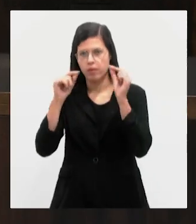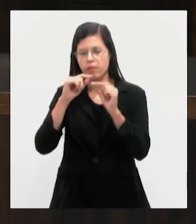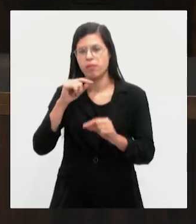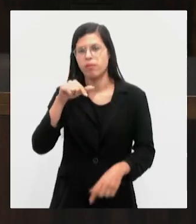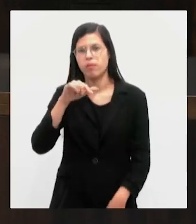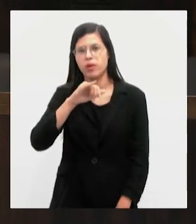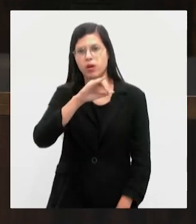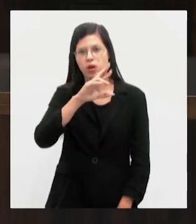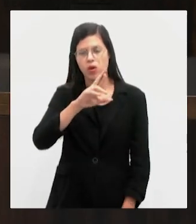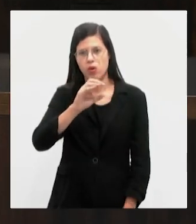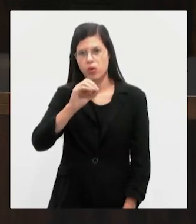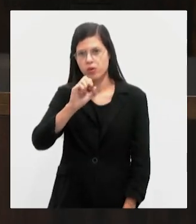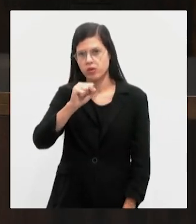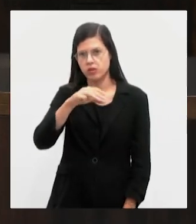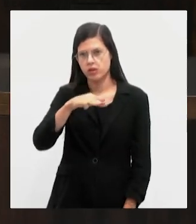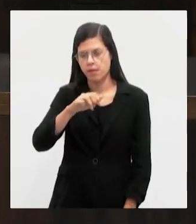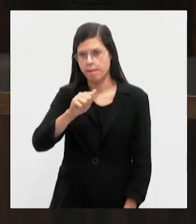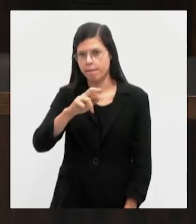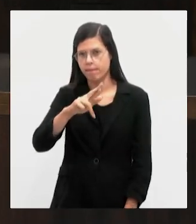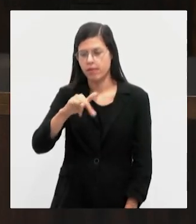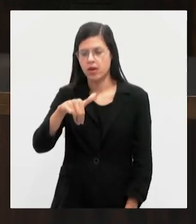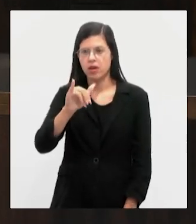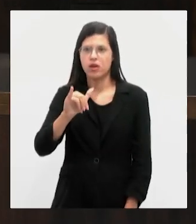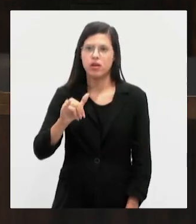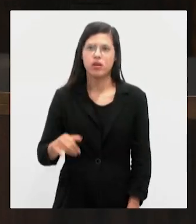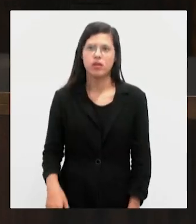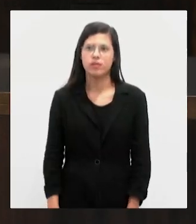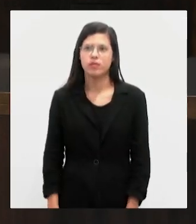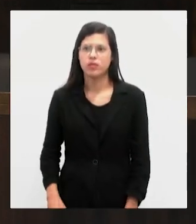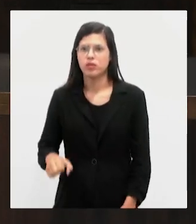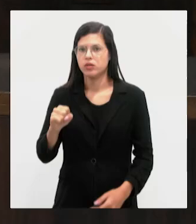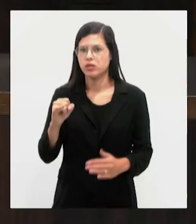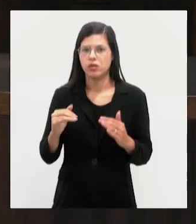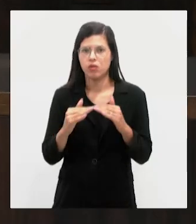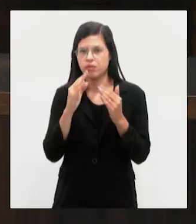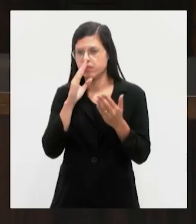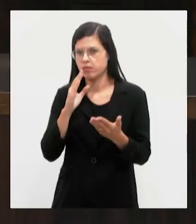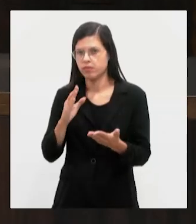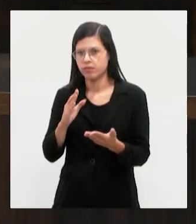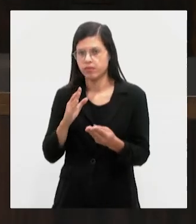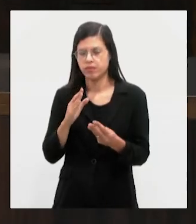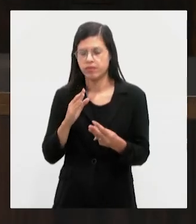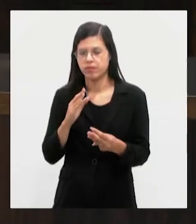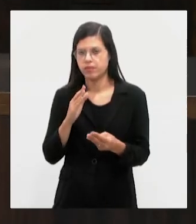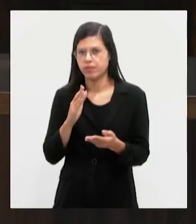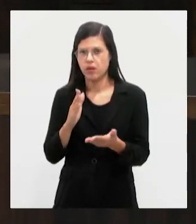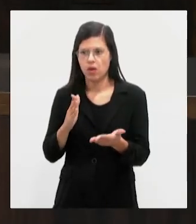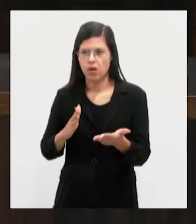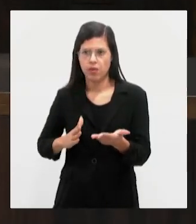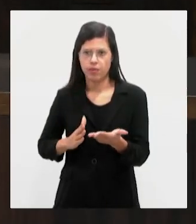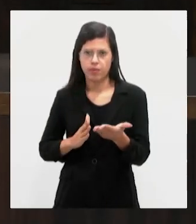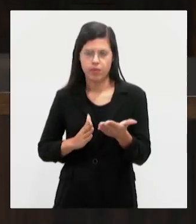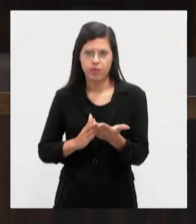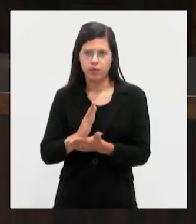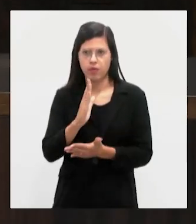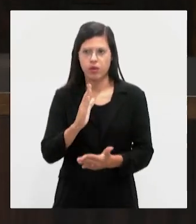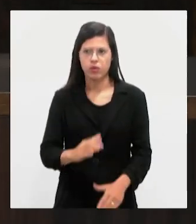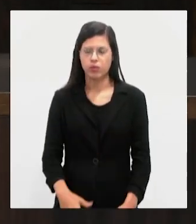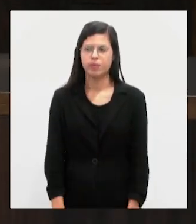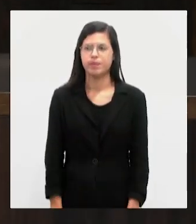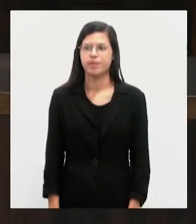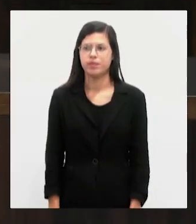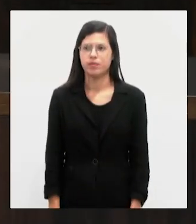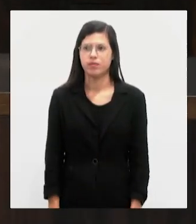senhora Rosemary Ferreira Santana. Senhores que aprovam, Permaneça como estão. Aprovado.